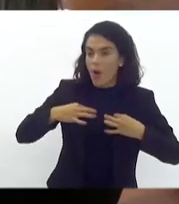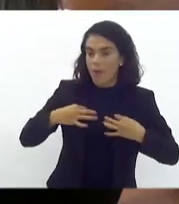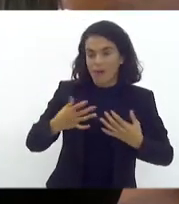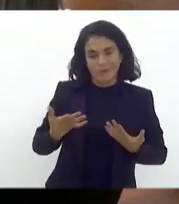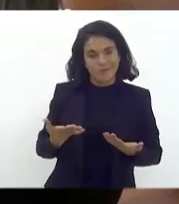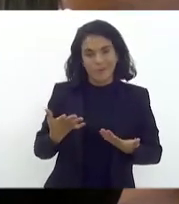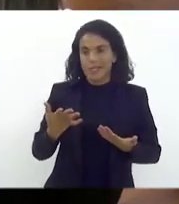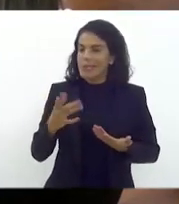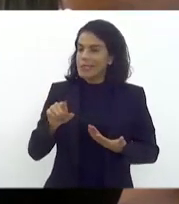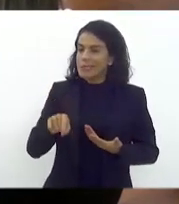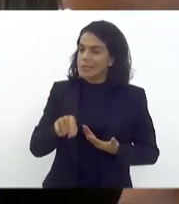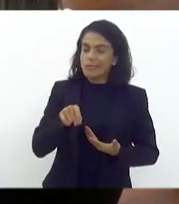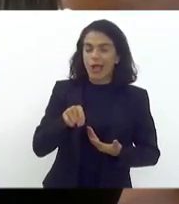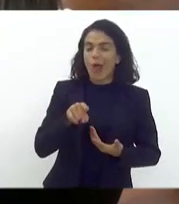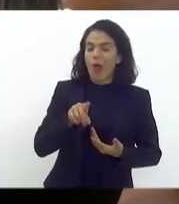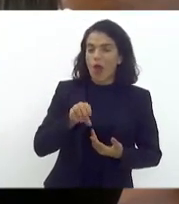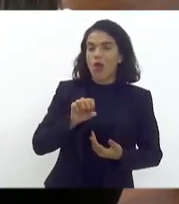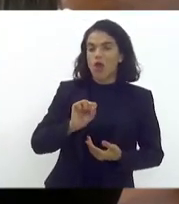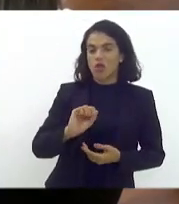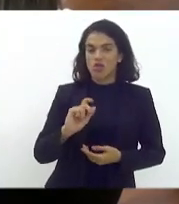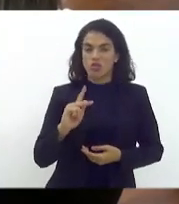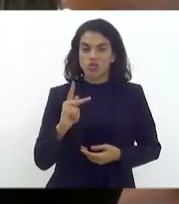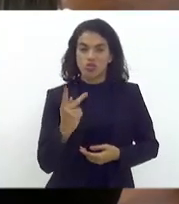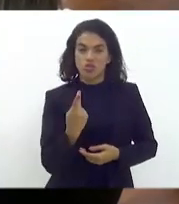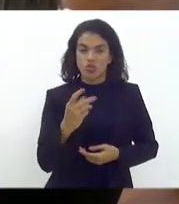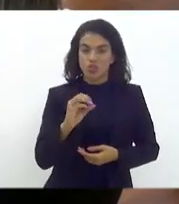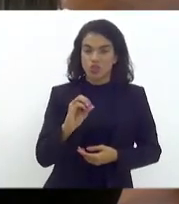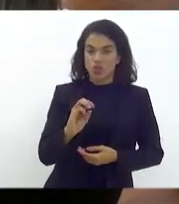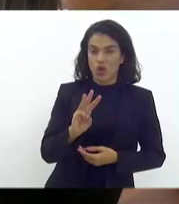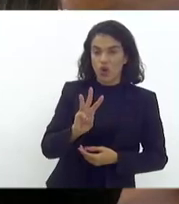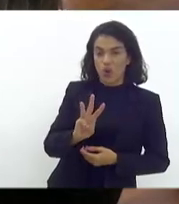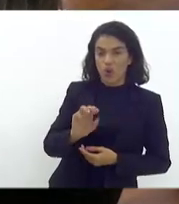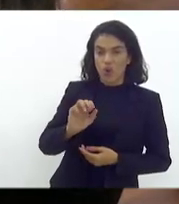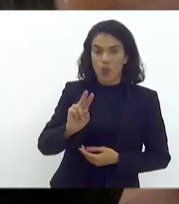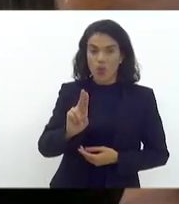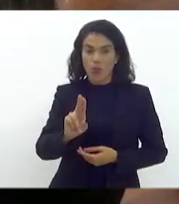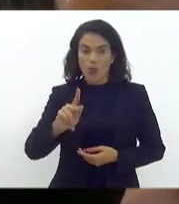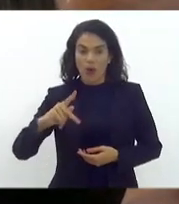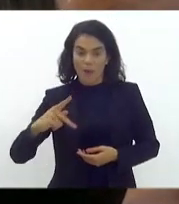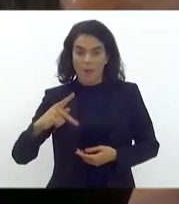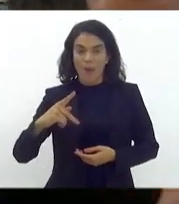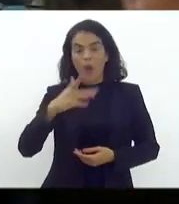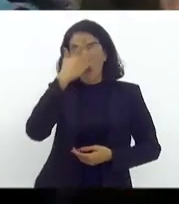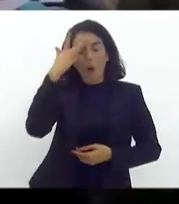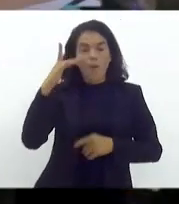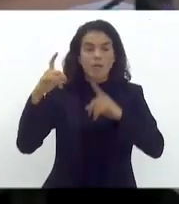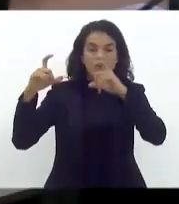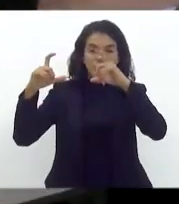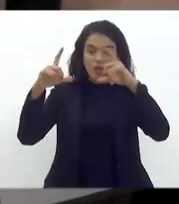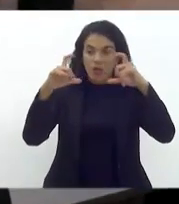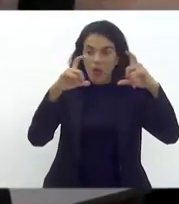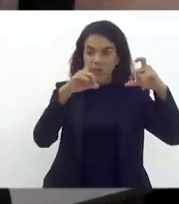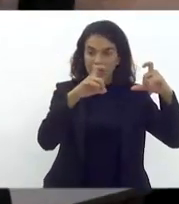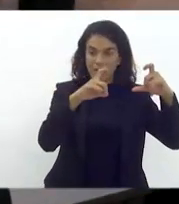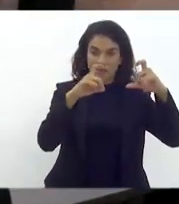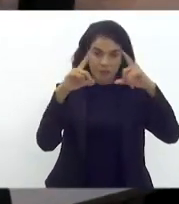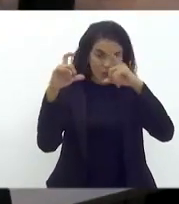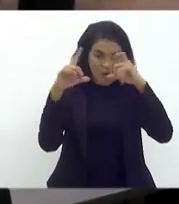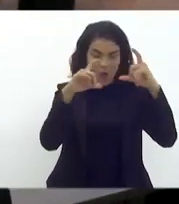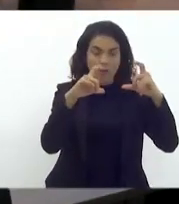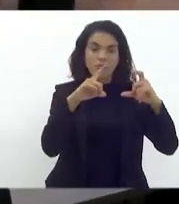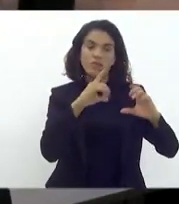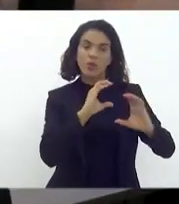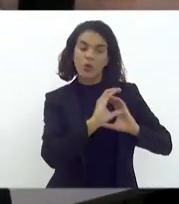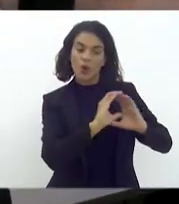é um reconhecimento puxou o app lembra uma pessoa só ou a pessoa tira uma foto se comunica com